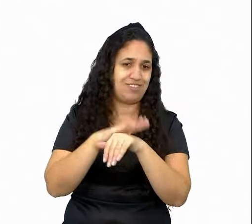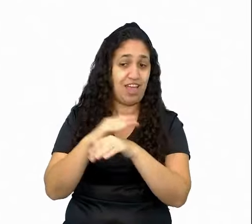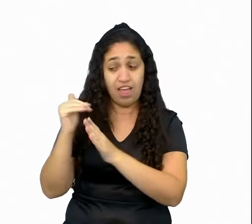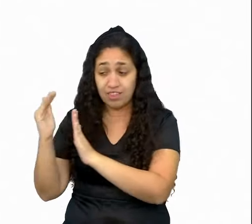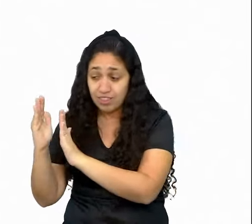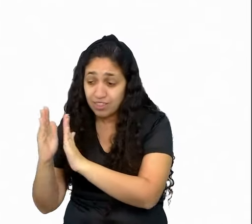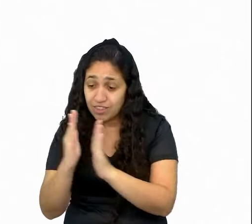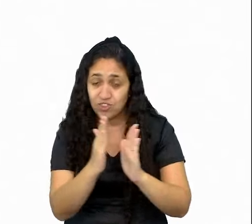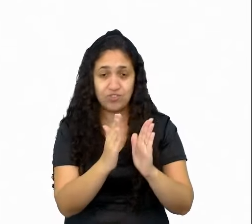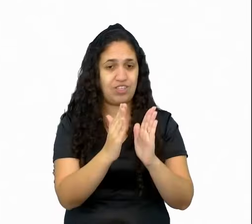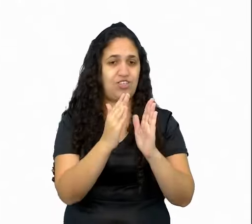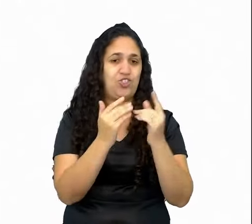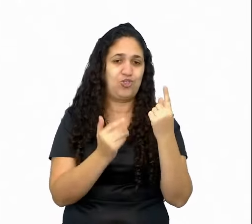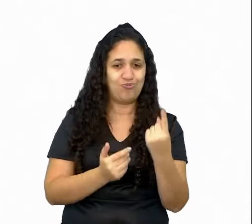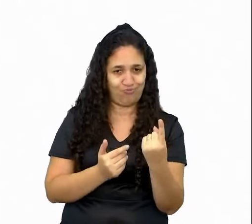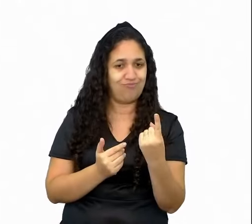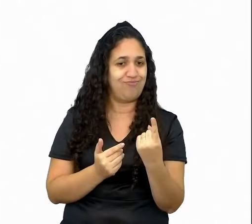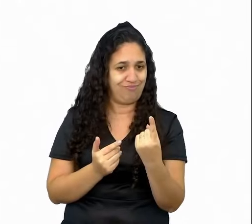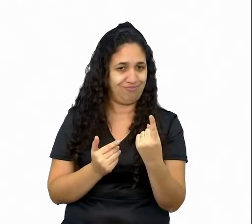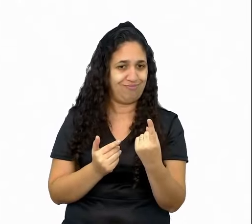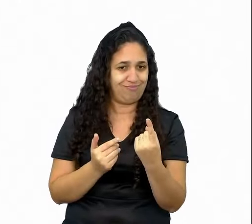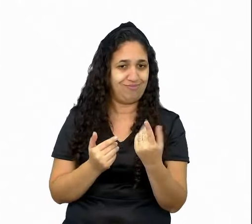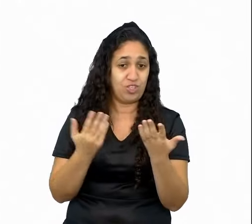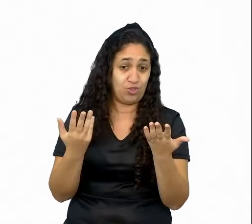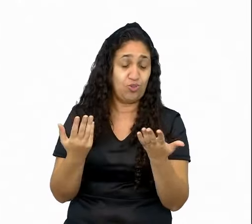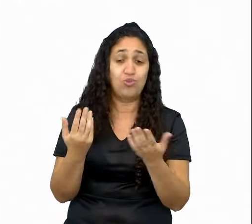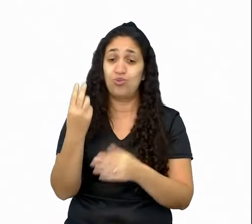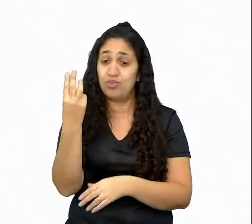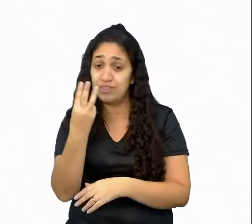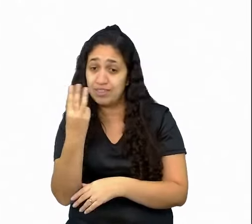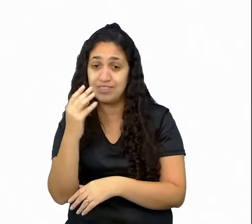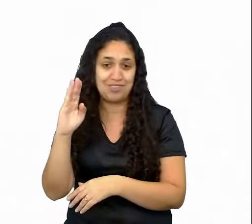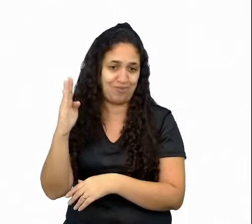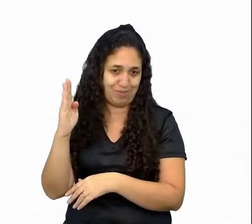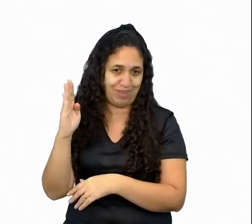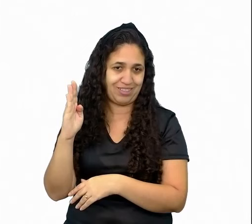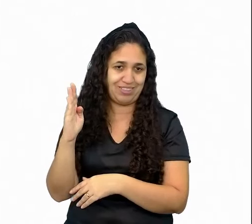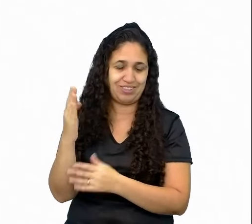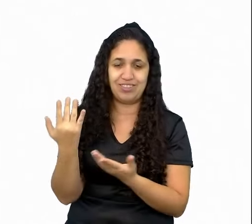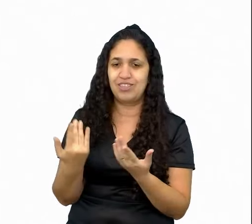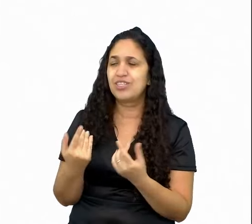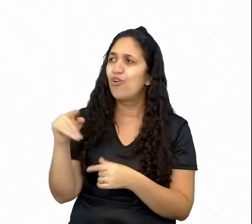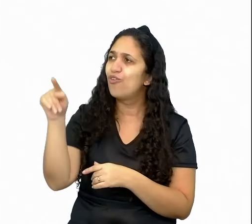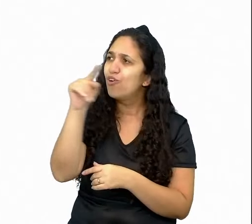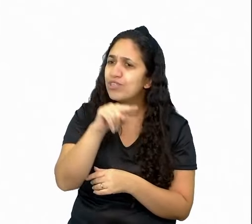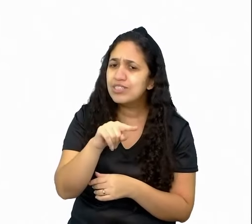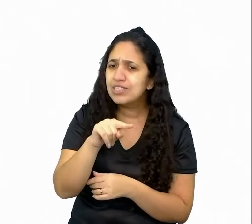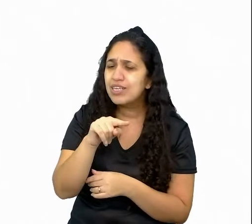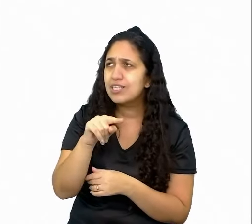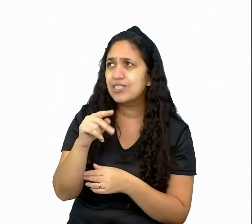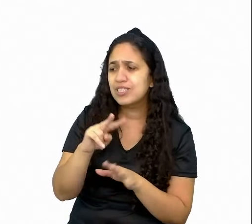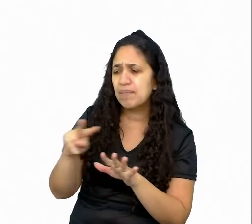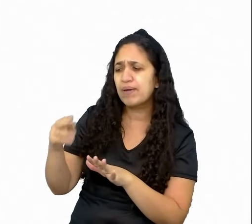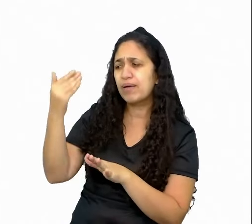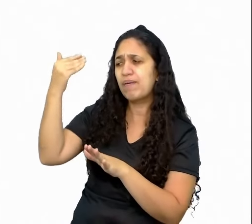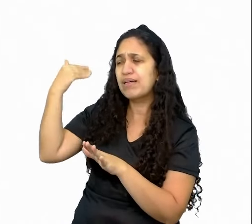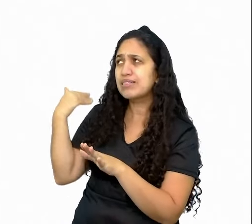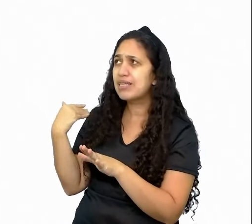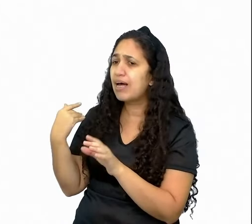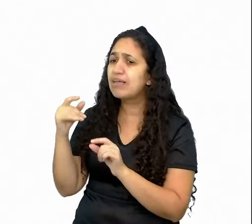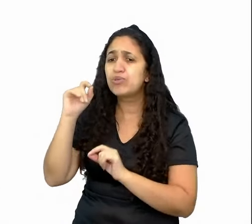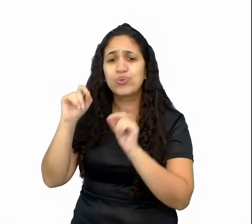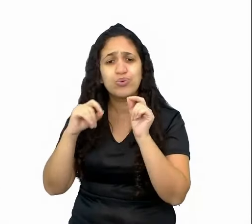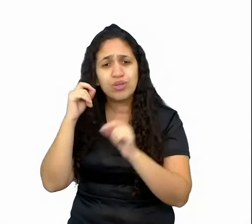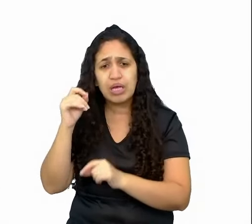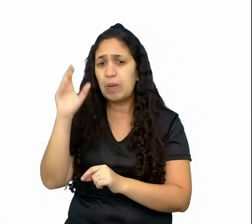de atividade 1, né, para o terceiro bimestre. Então, o que vocês trouxeram da semana passada,